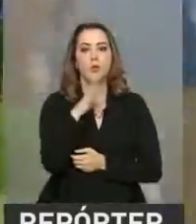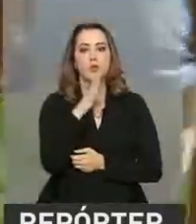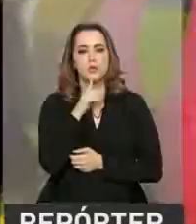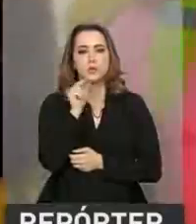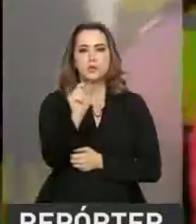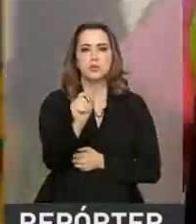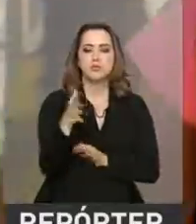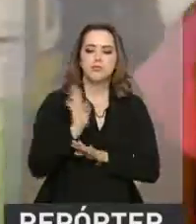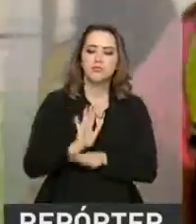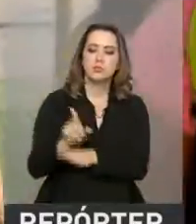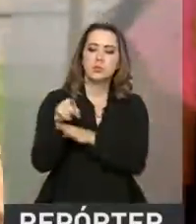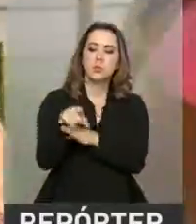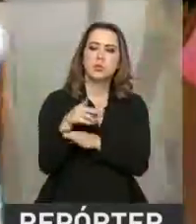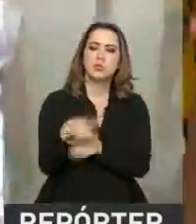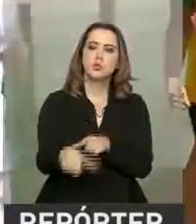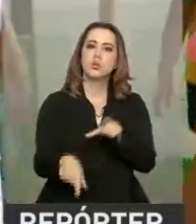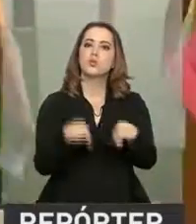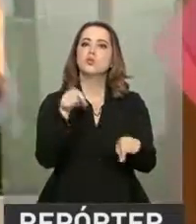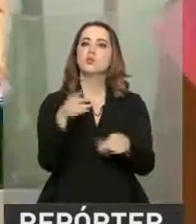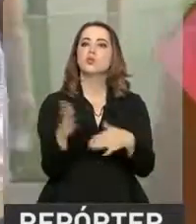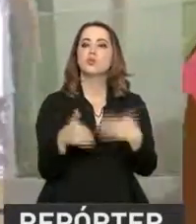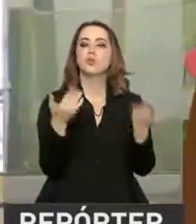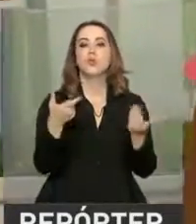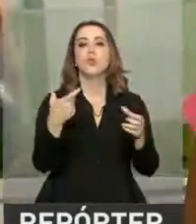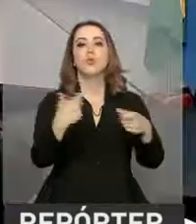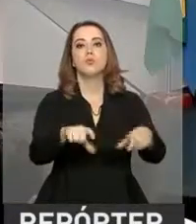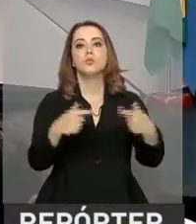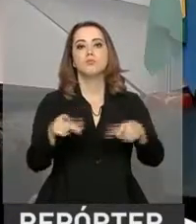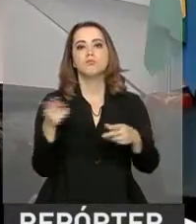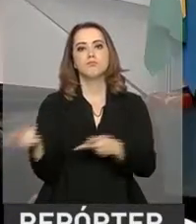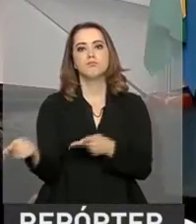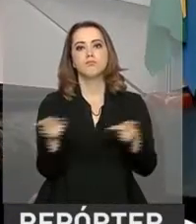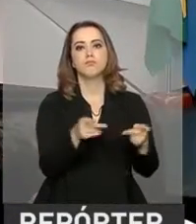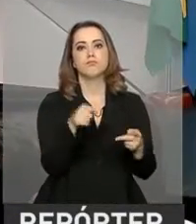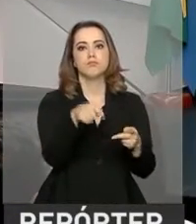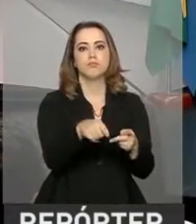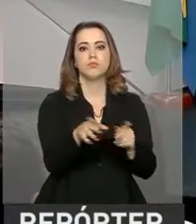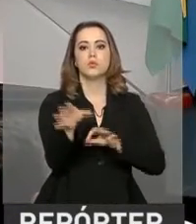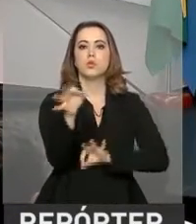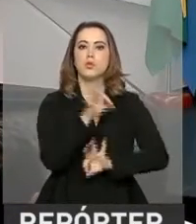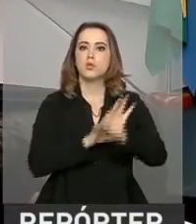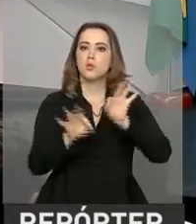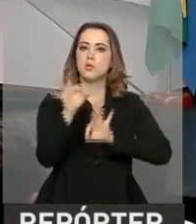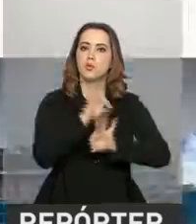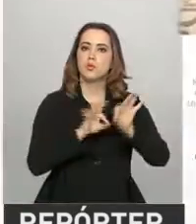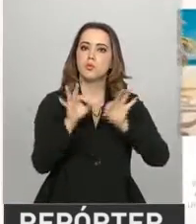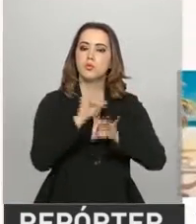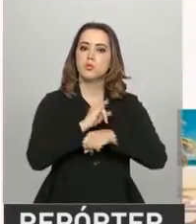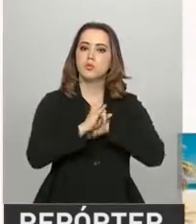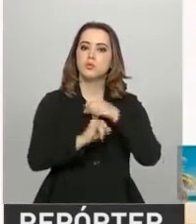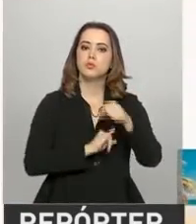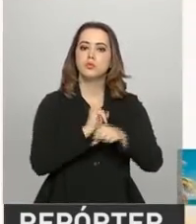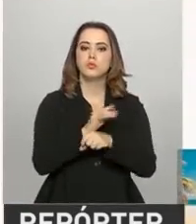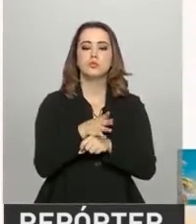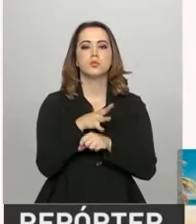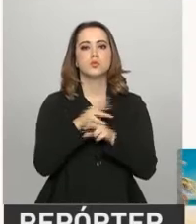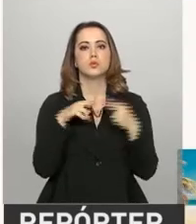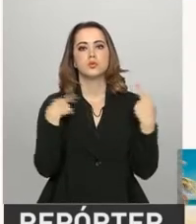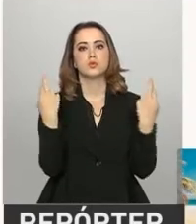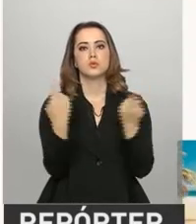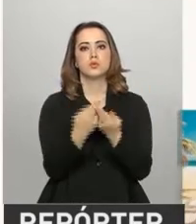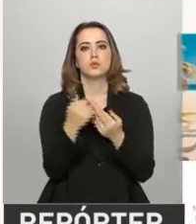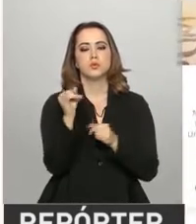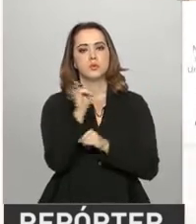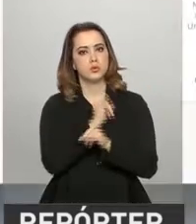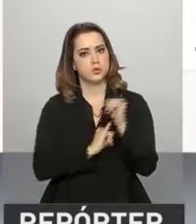e estrangeiros na escolha dos destinos turísticos brasileiros, a Embratur remodelou o portal Visit Brasil, que reúne informações sobre